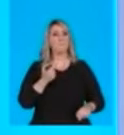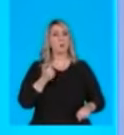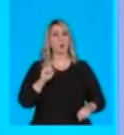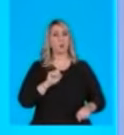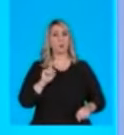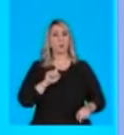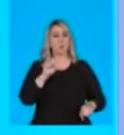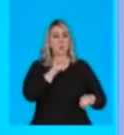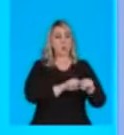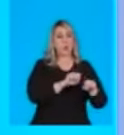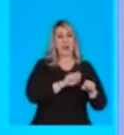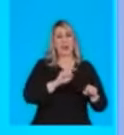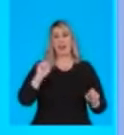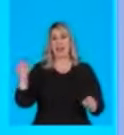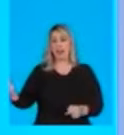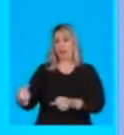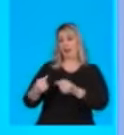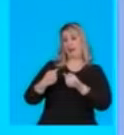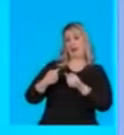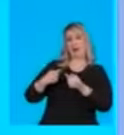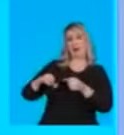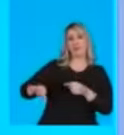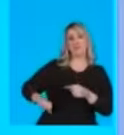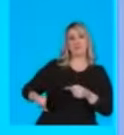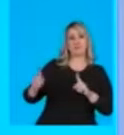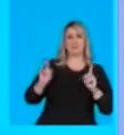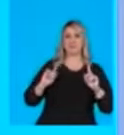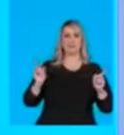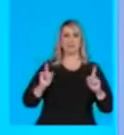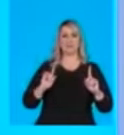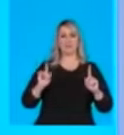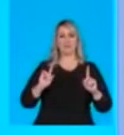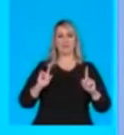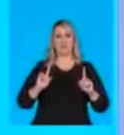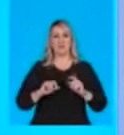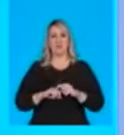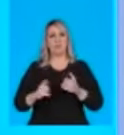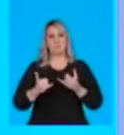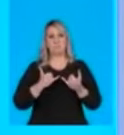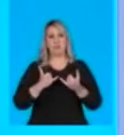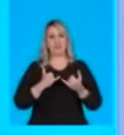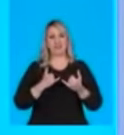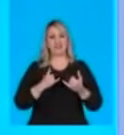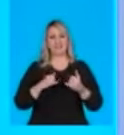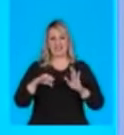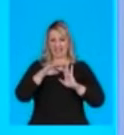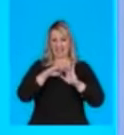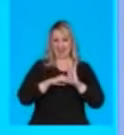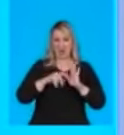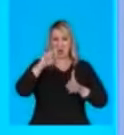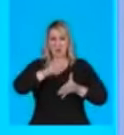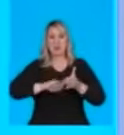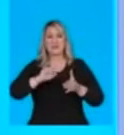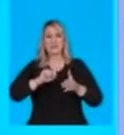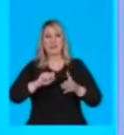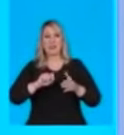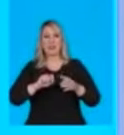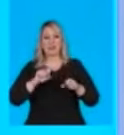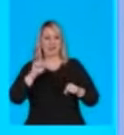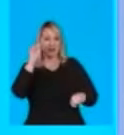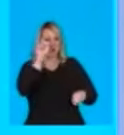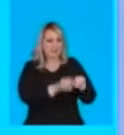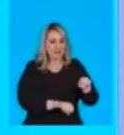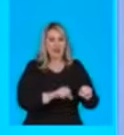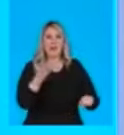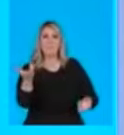de agressores viram agredidos não são poucos não são poucas as aliás parece que a critério pra prefeitura contratar quem violenta e